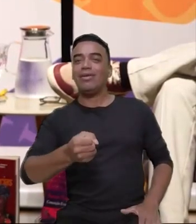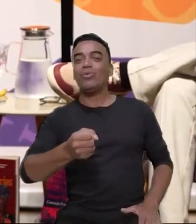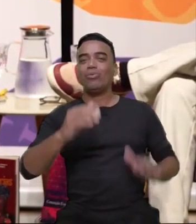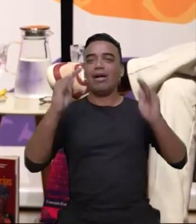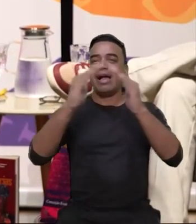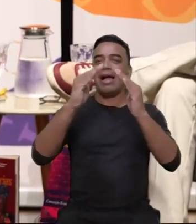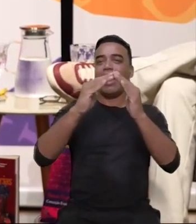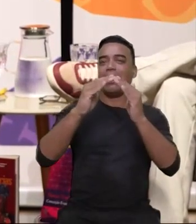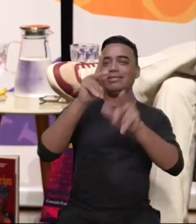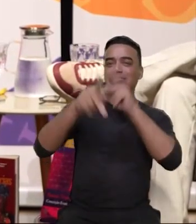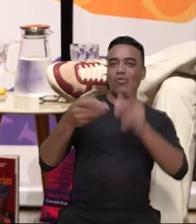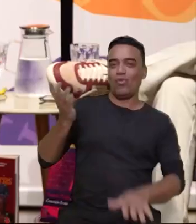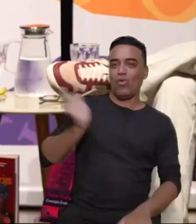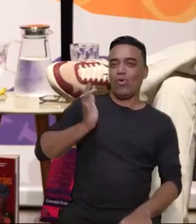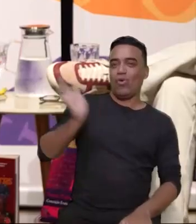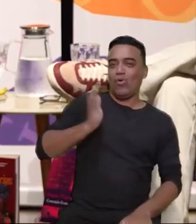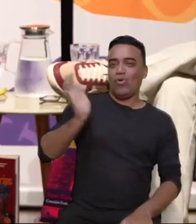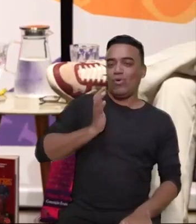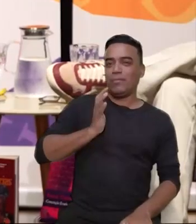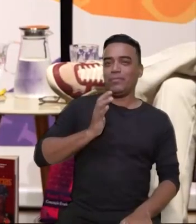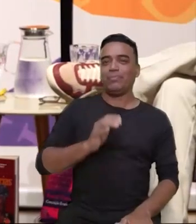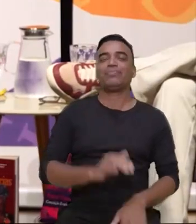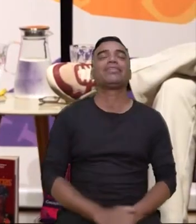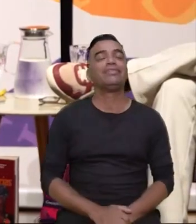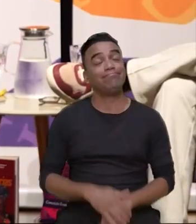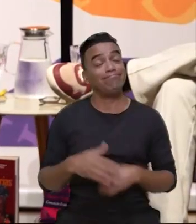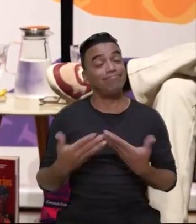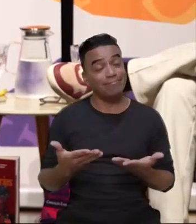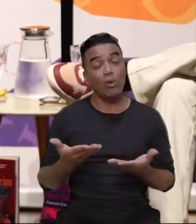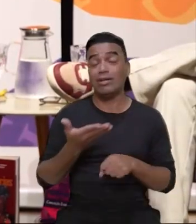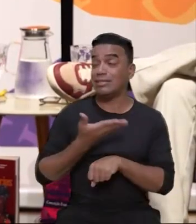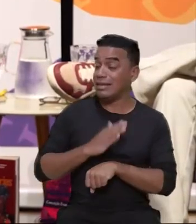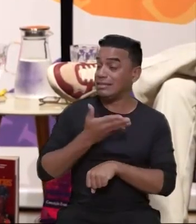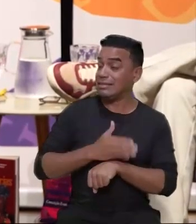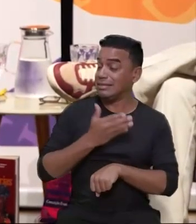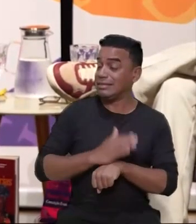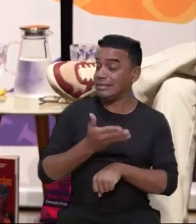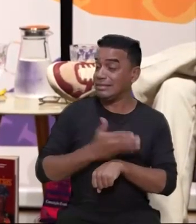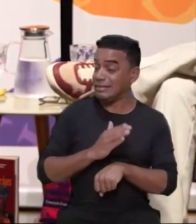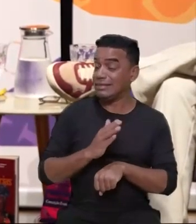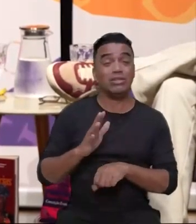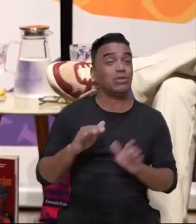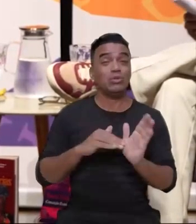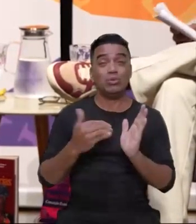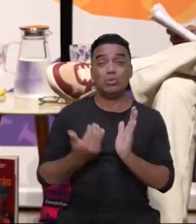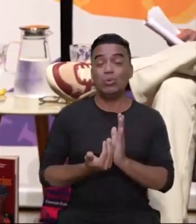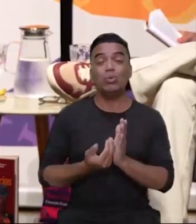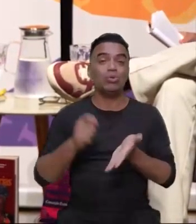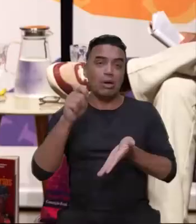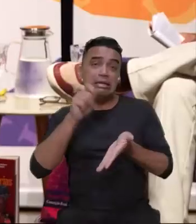patroas, e são 1000 camadas, nesse exercício, nessa condição toda.